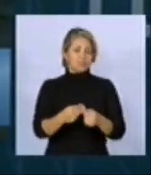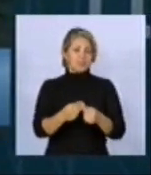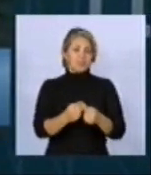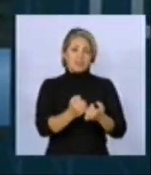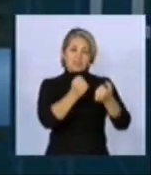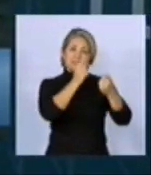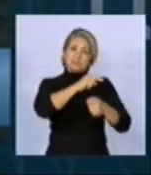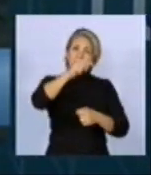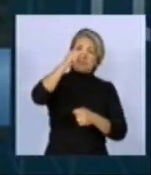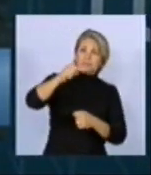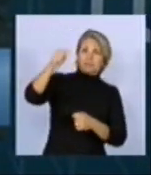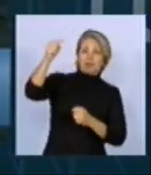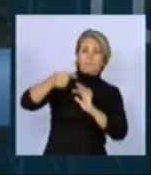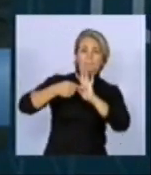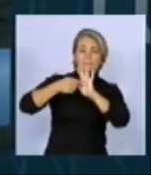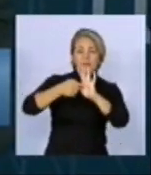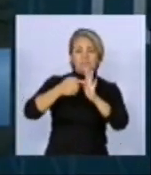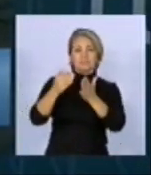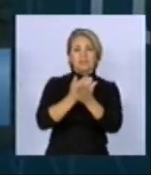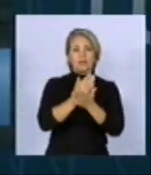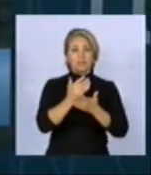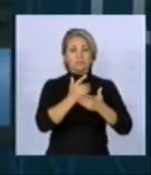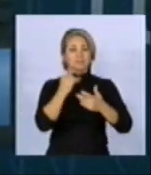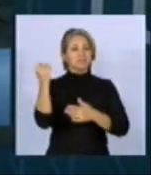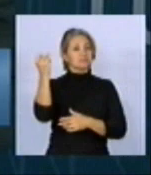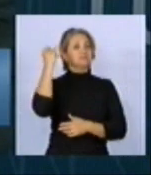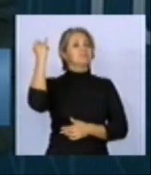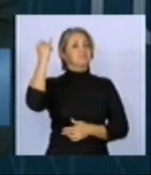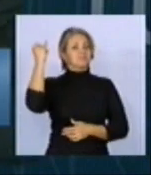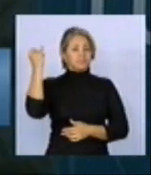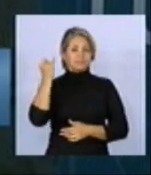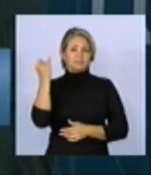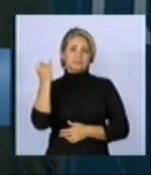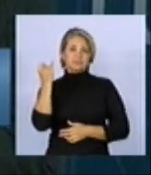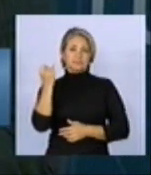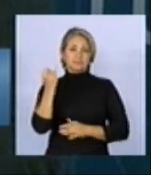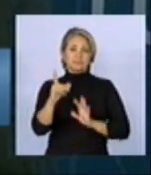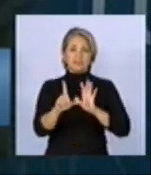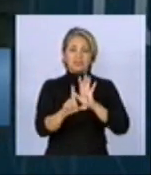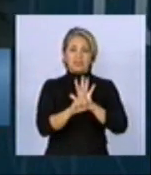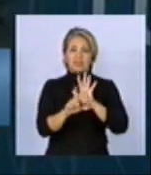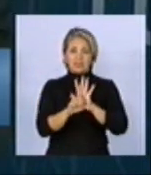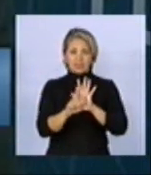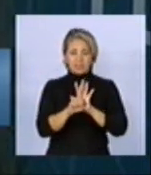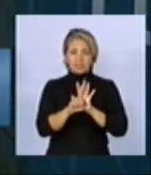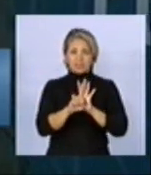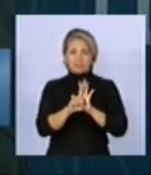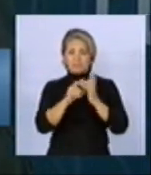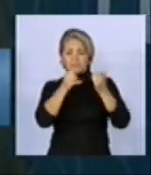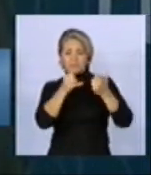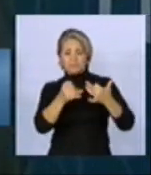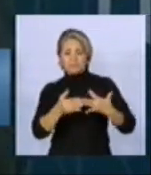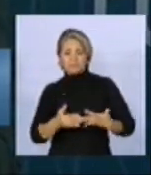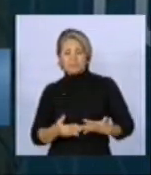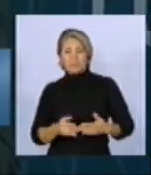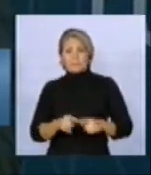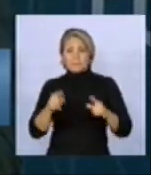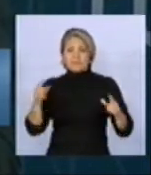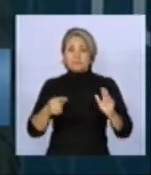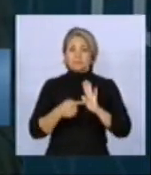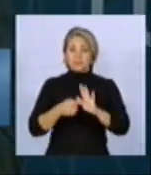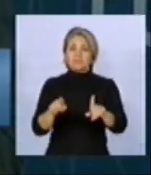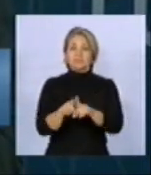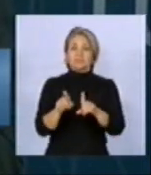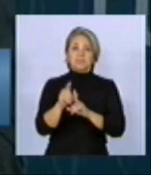dados nos demonstram né em alguma medida assim a importância da da legislação da defin né mas também a importância